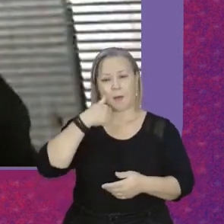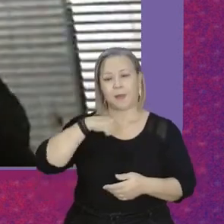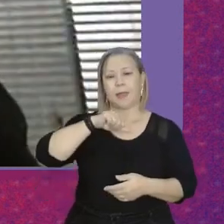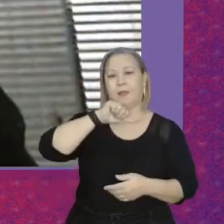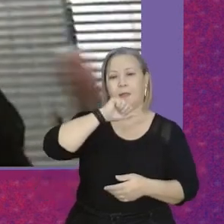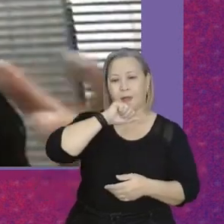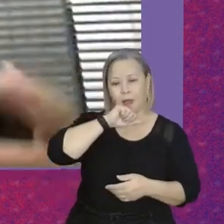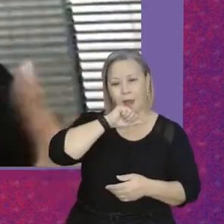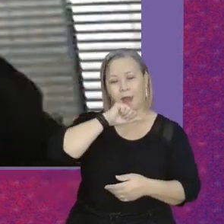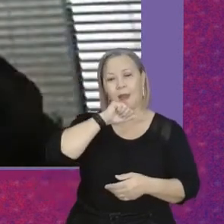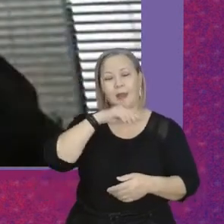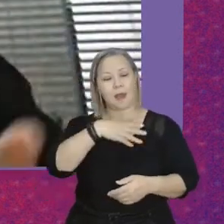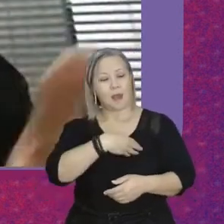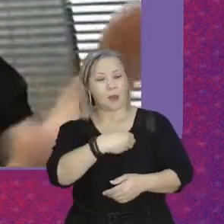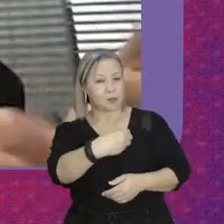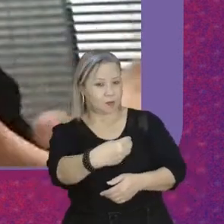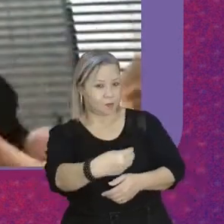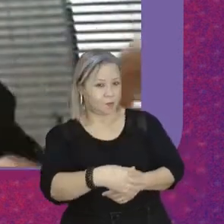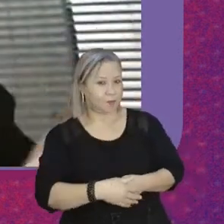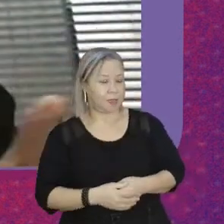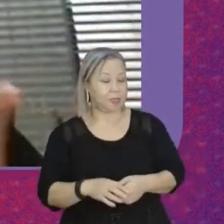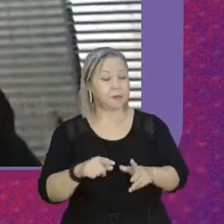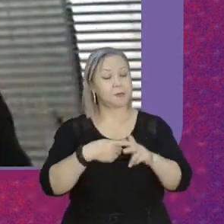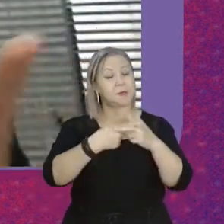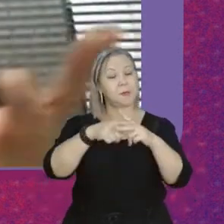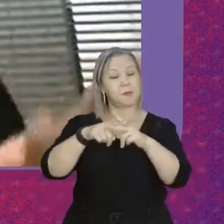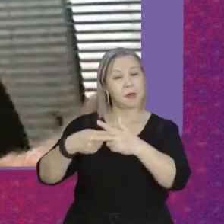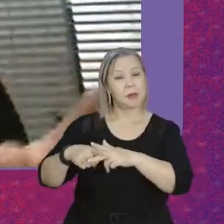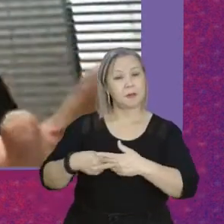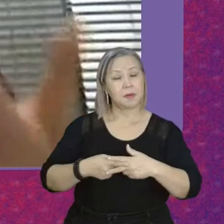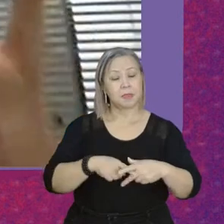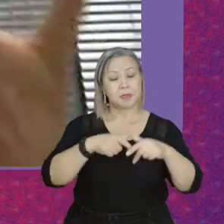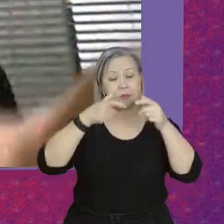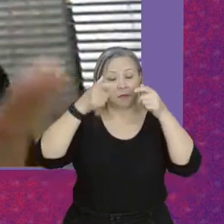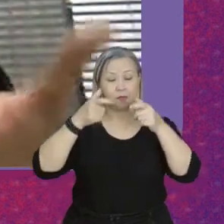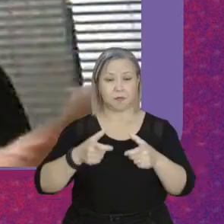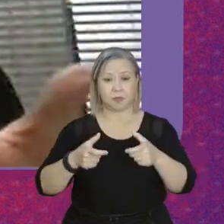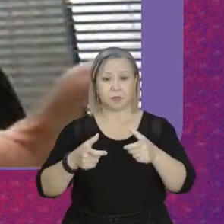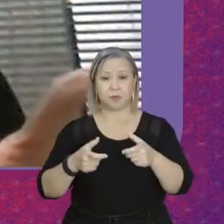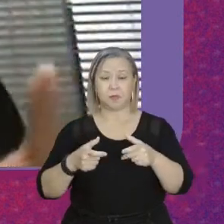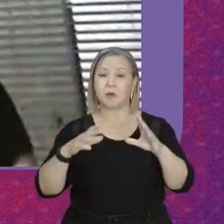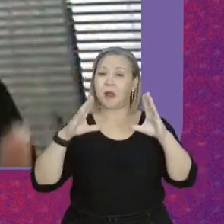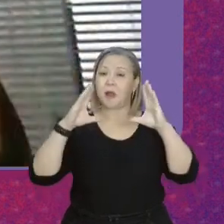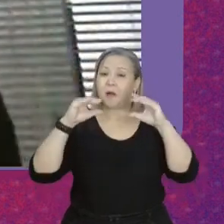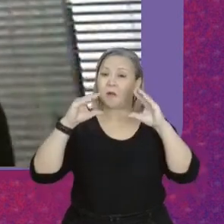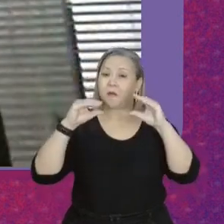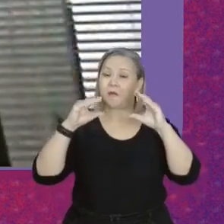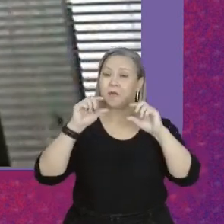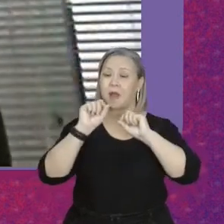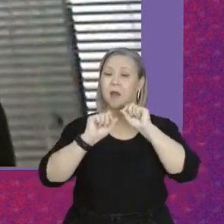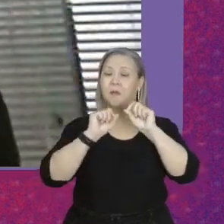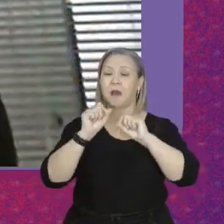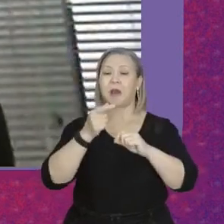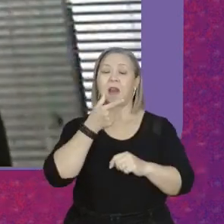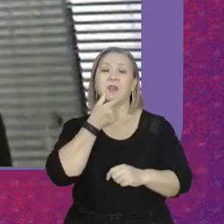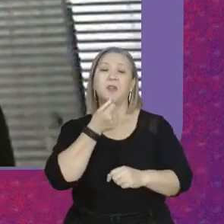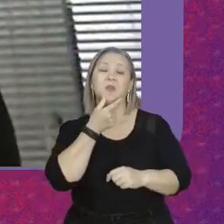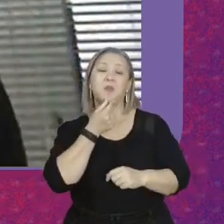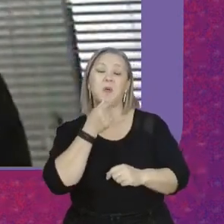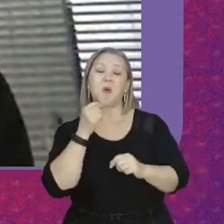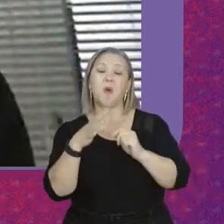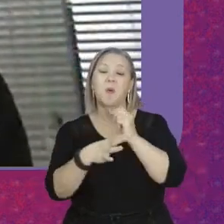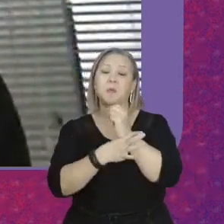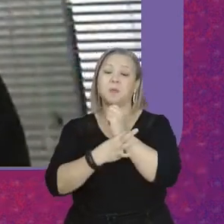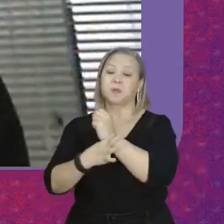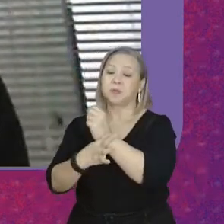maternidade, à prole, à manutenção de um espaço confortável para que o homem sustente,